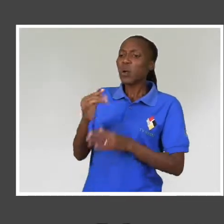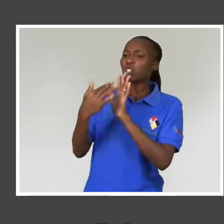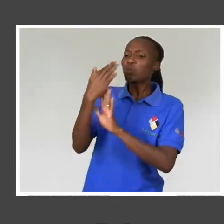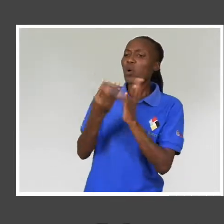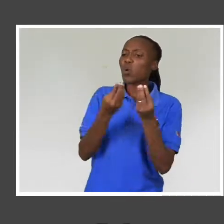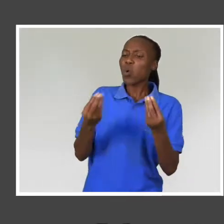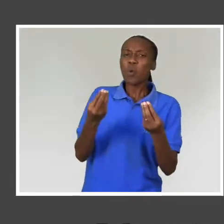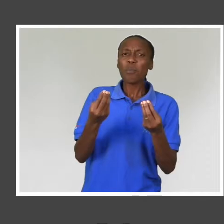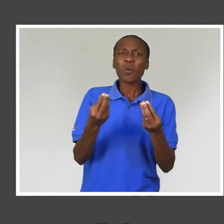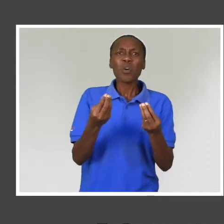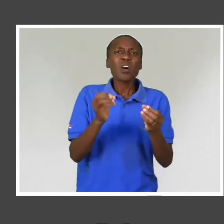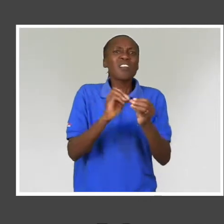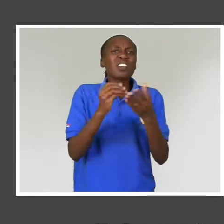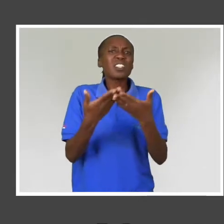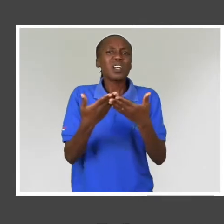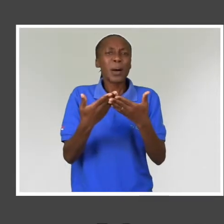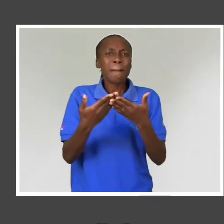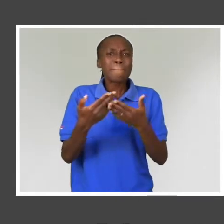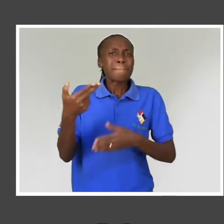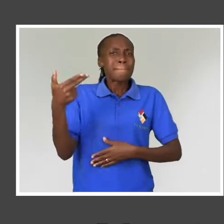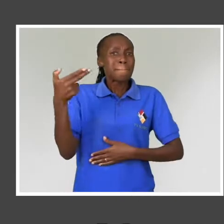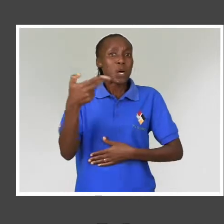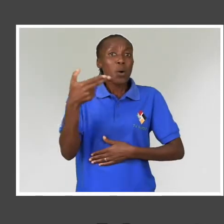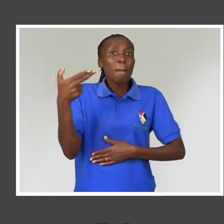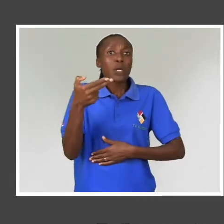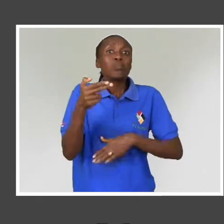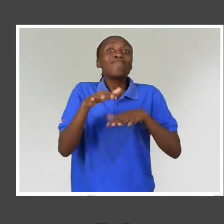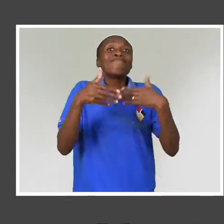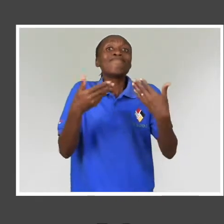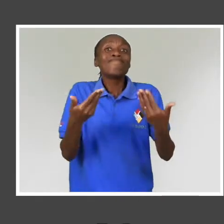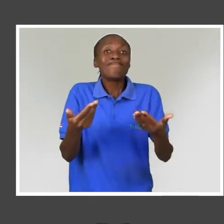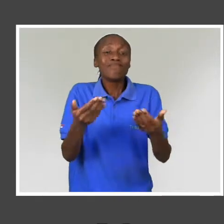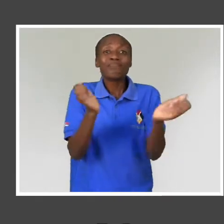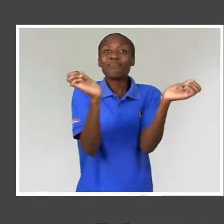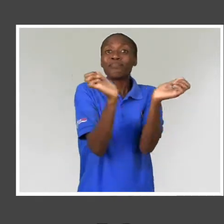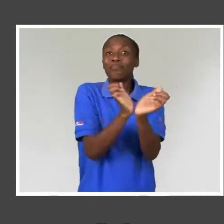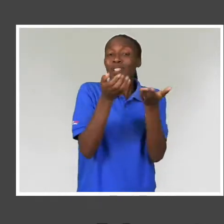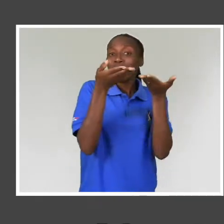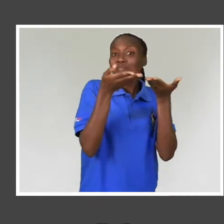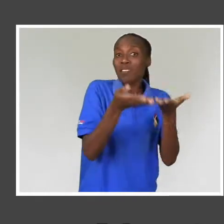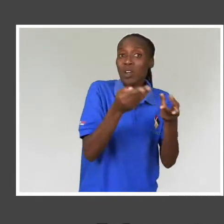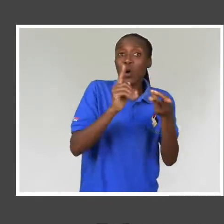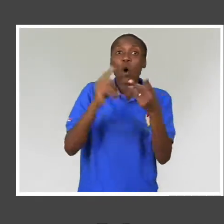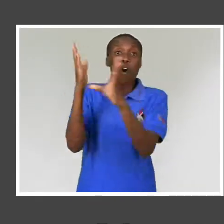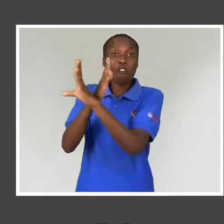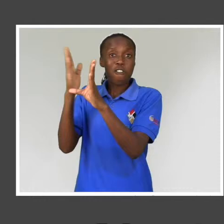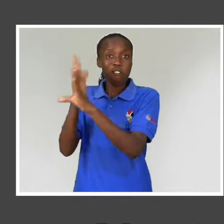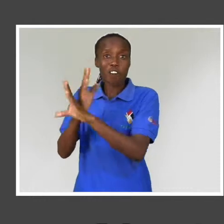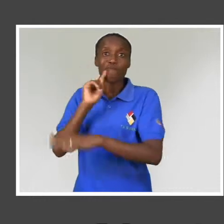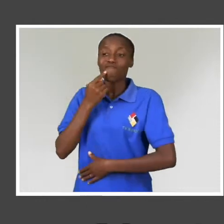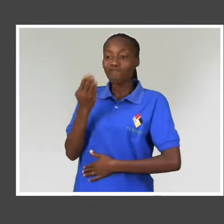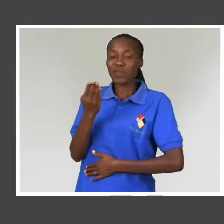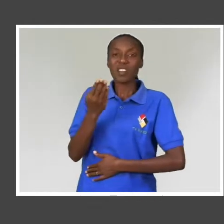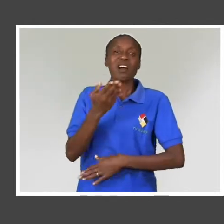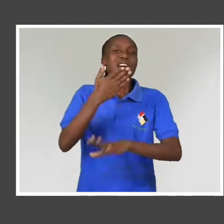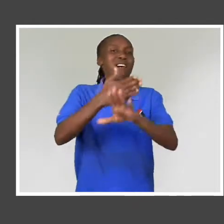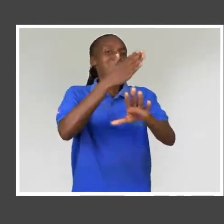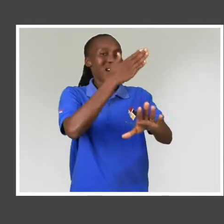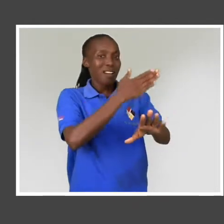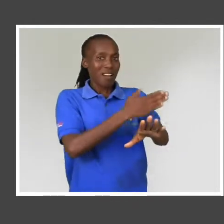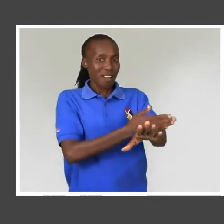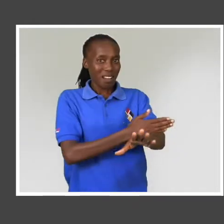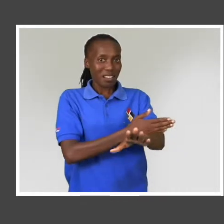O que aconteceu? Explica um pouco essa trajetória da bala. que aconteceu foi a nível da peniciária ou quando estava fora?